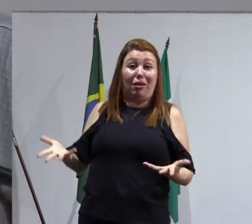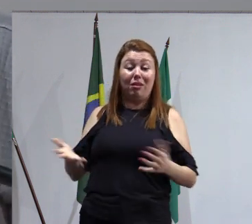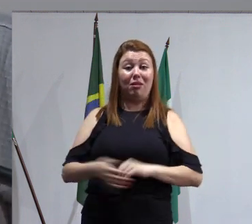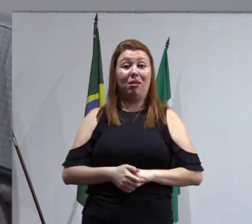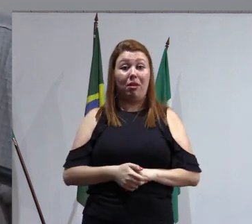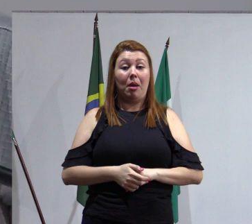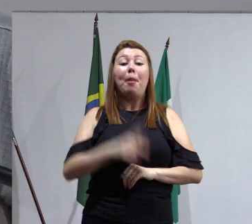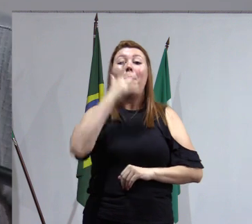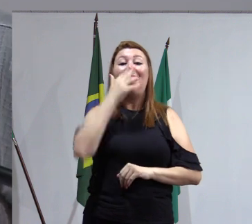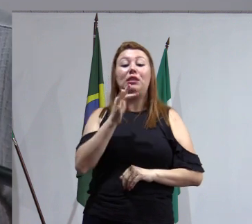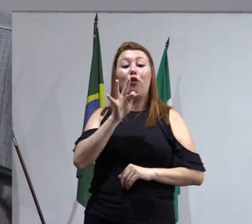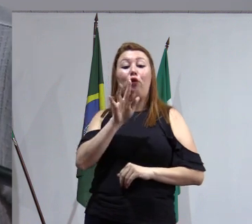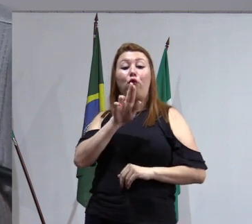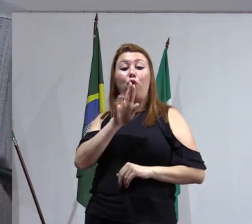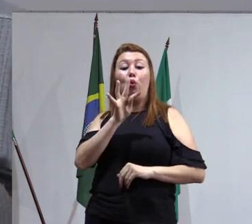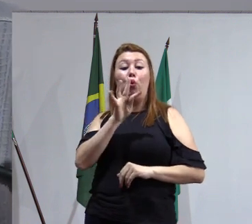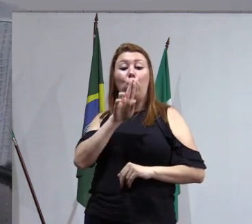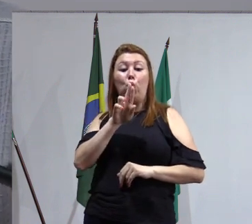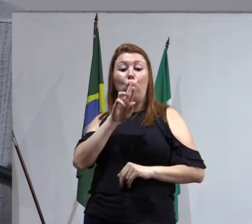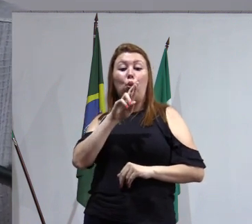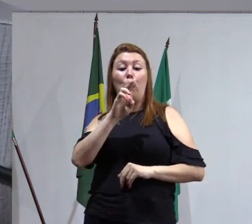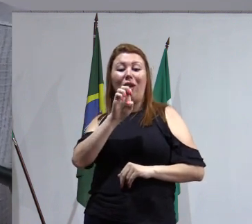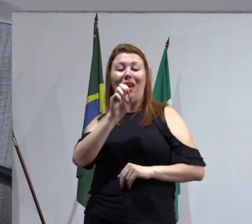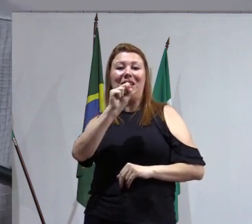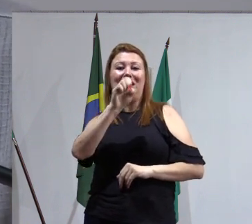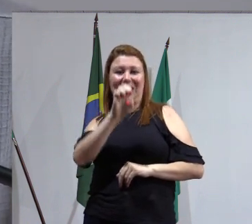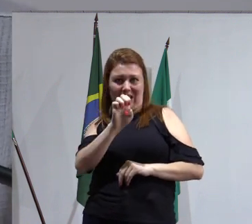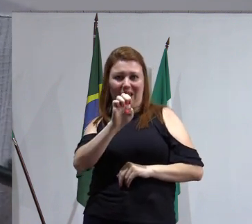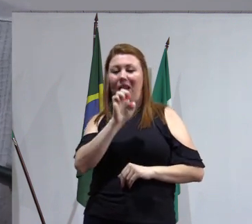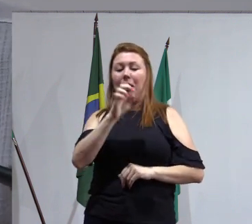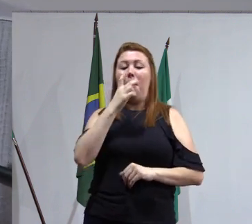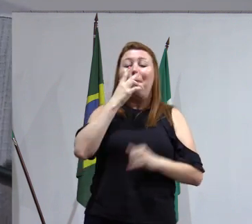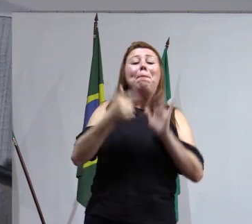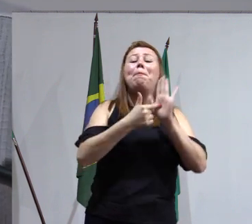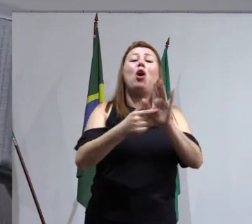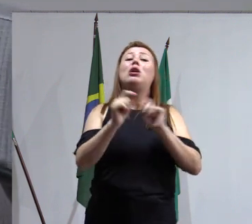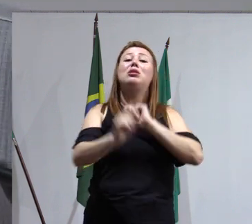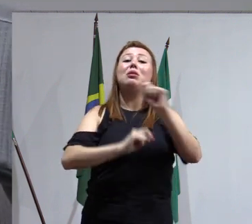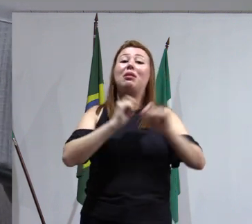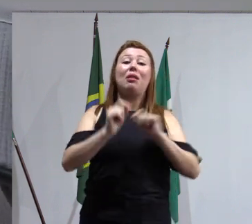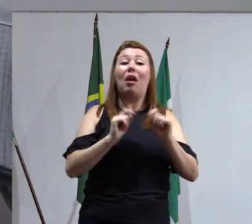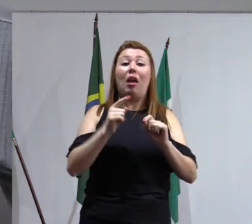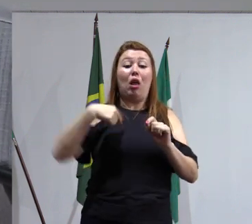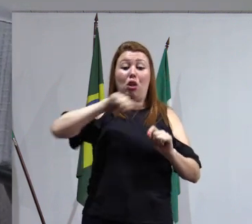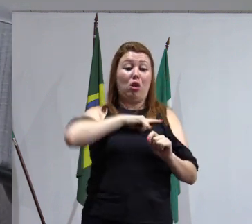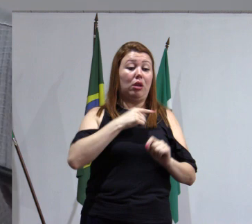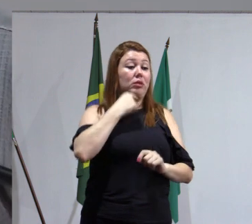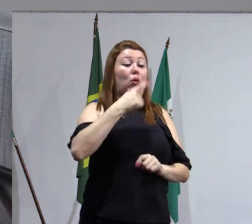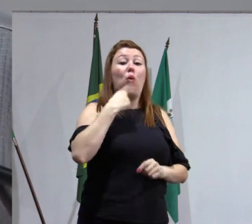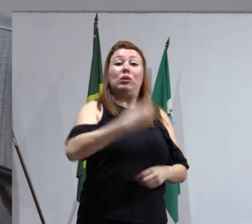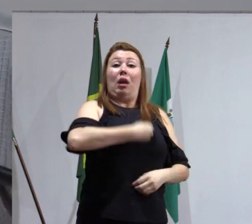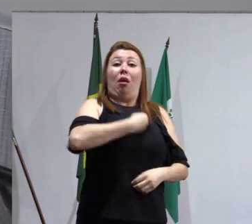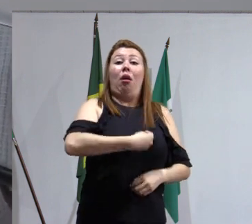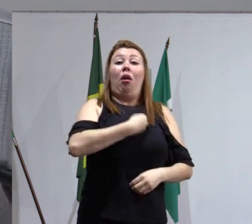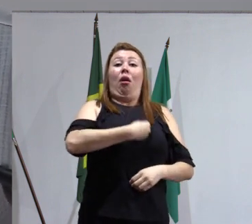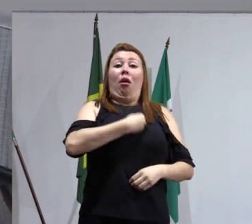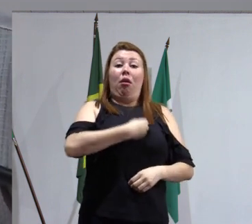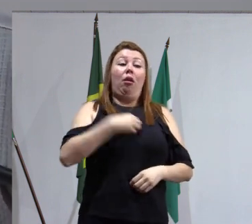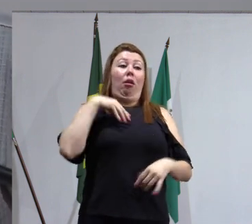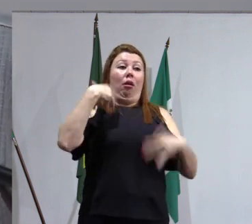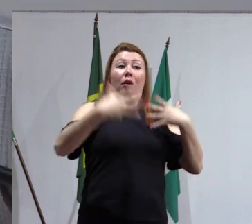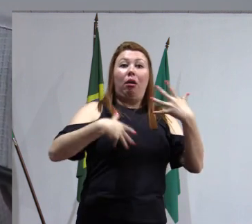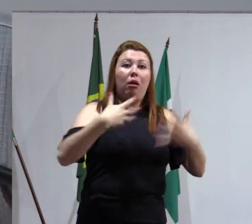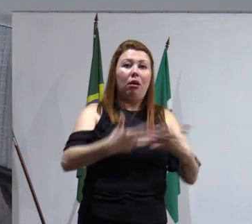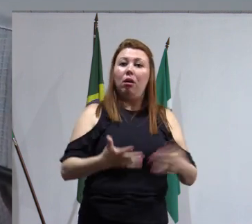não deixa bem claro se você vai aderir, vai poder continuar respirando para sobreviver e vai ser esse plus, ou vai ser